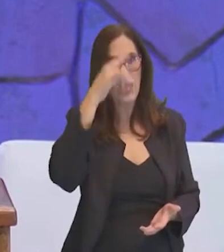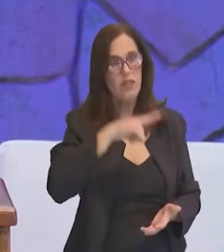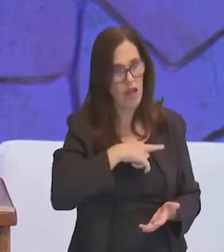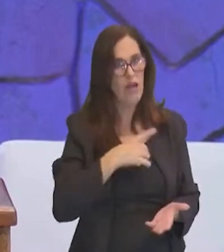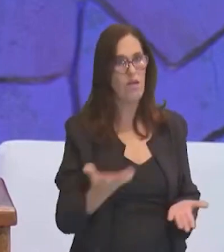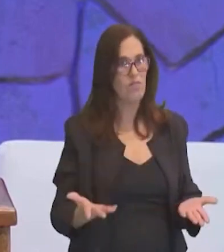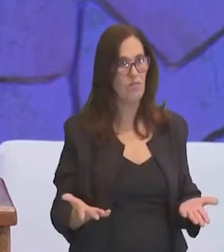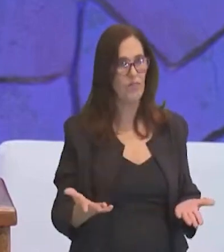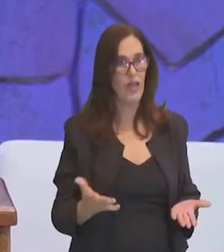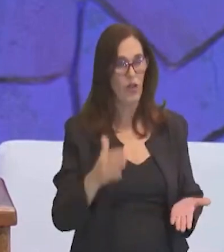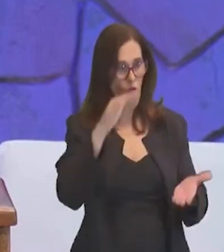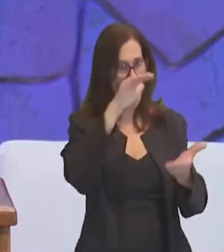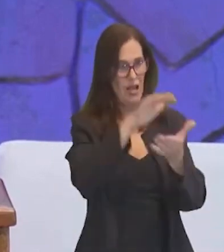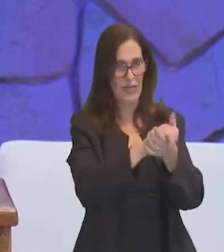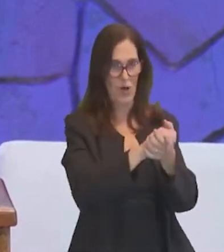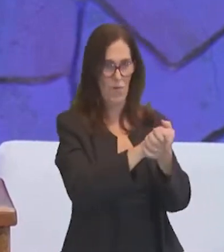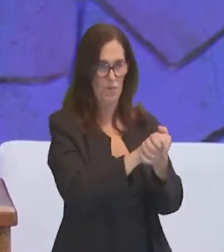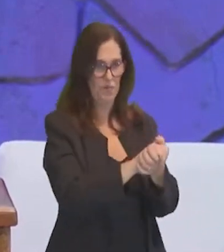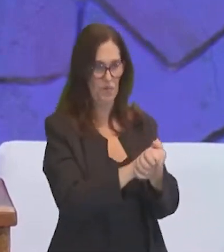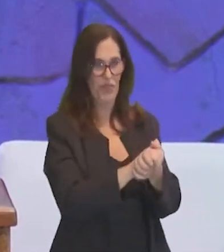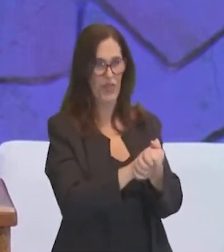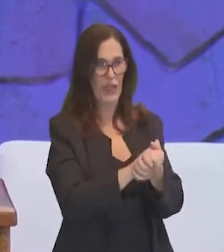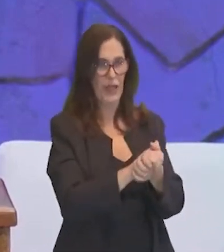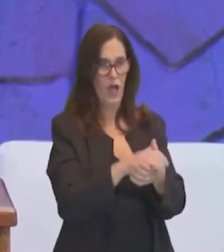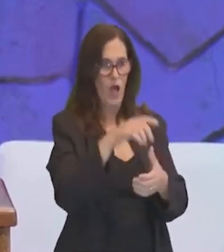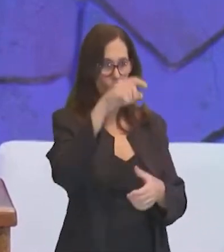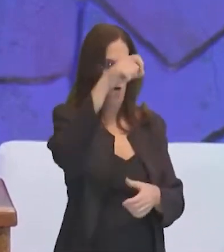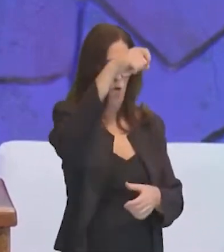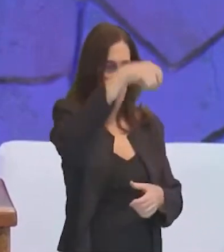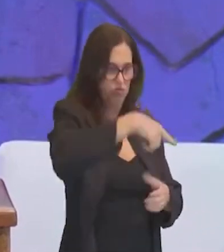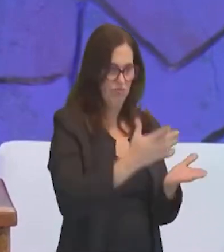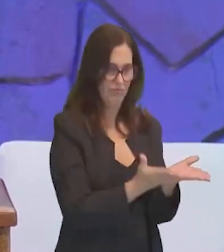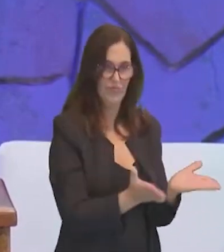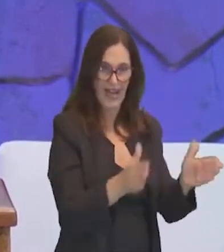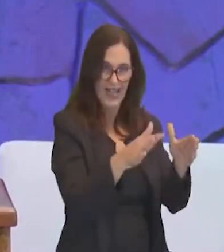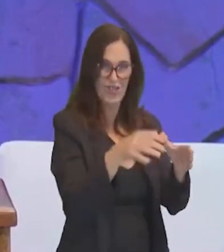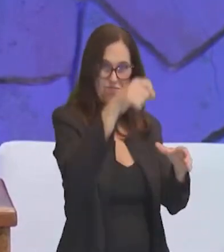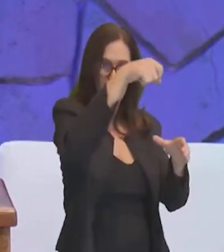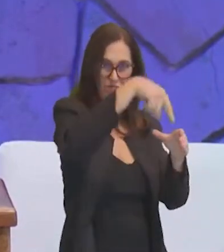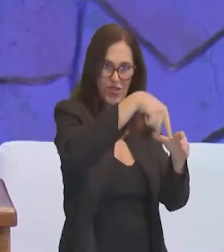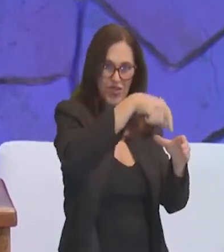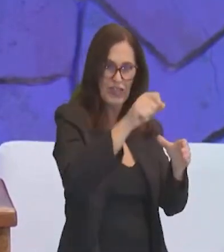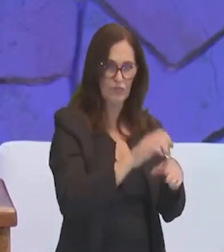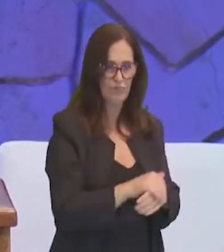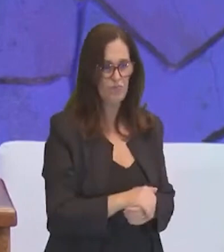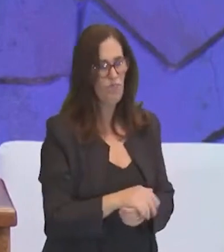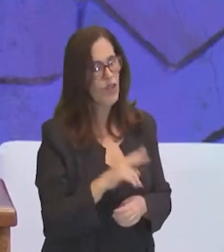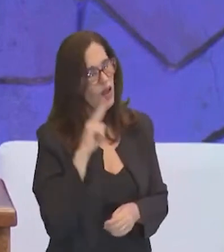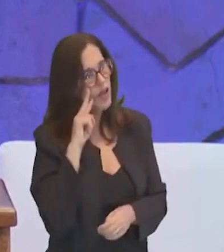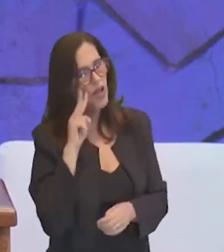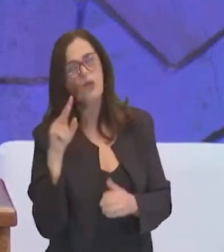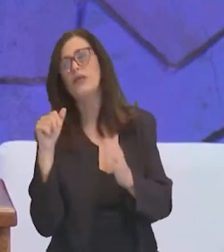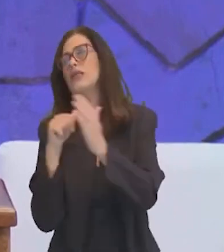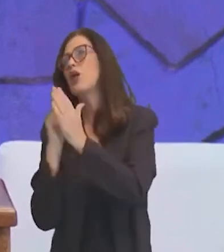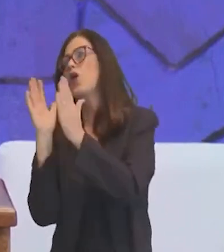esse casal plantou uma semente em um vaso e começaram a orar a